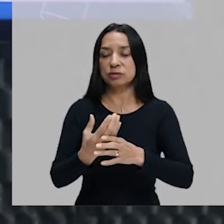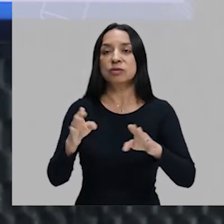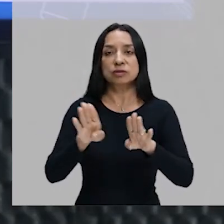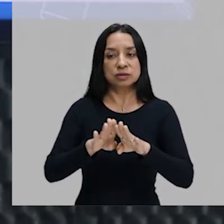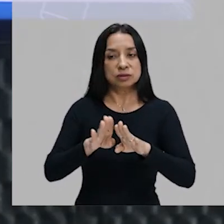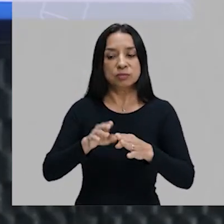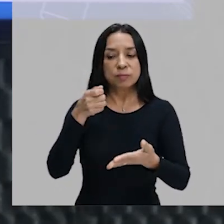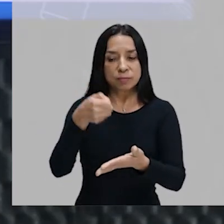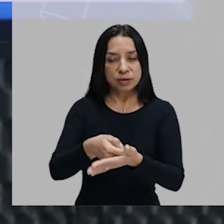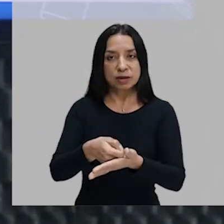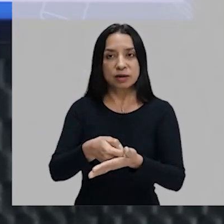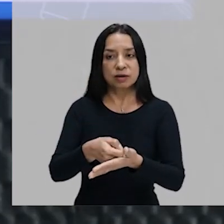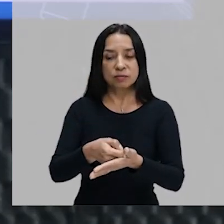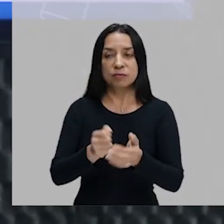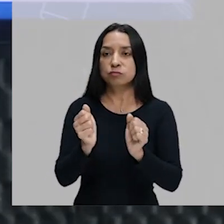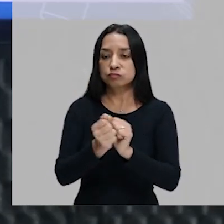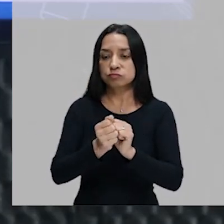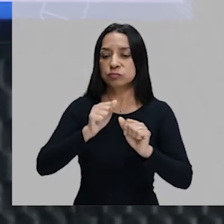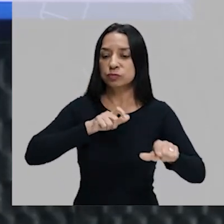de trabalho